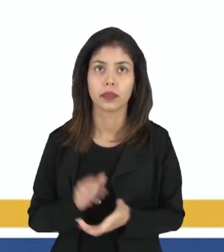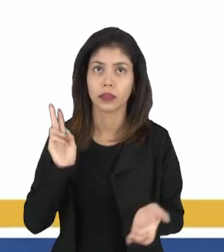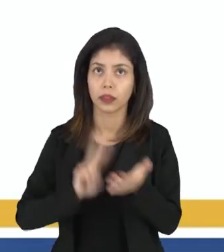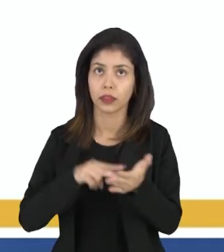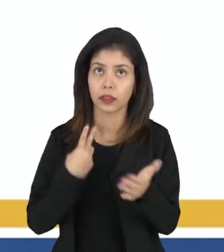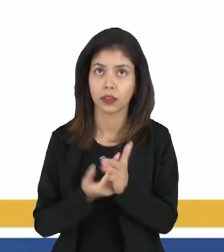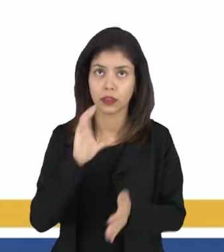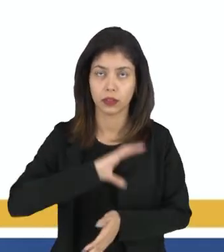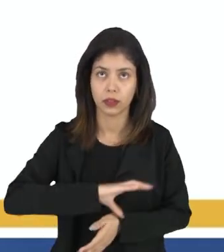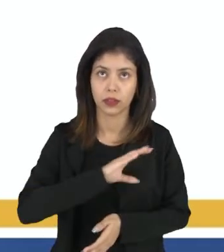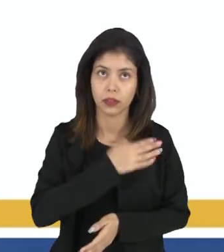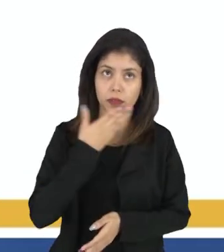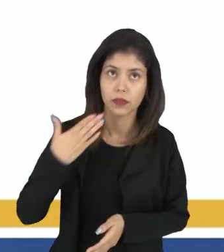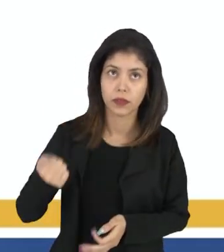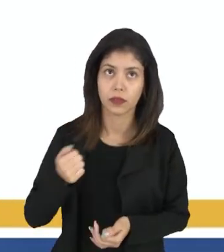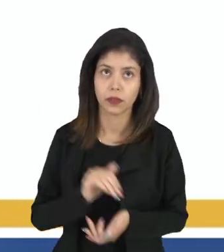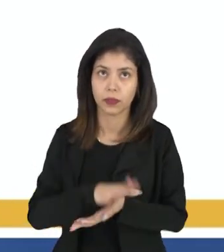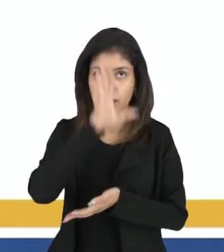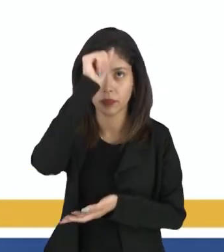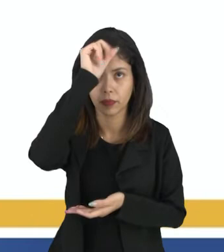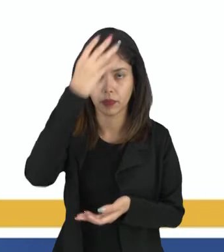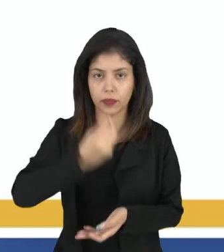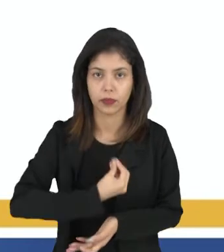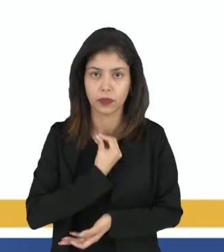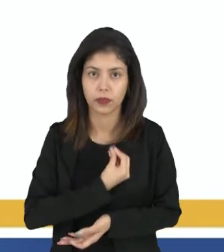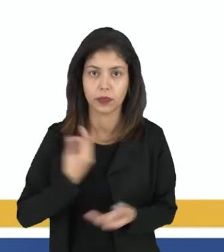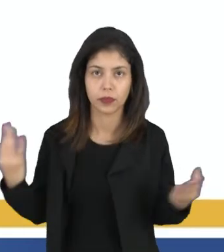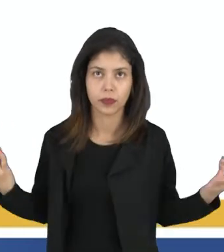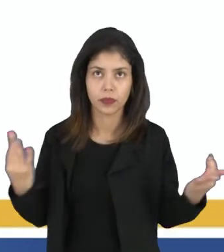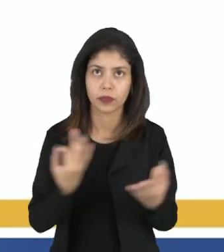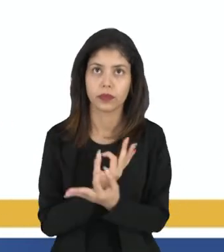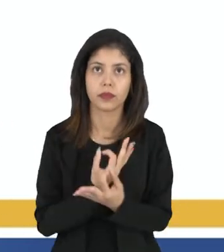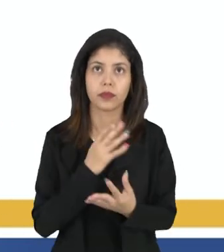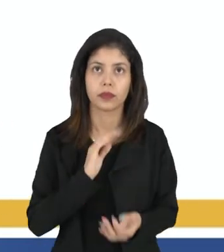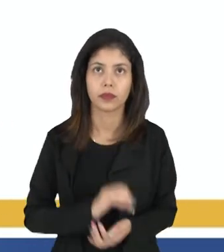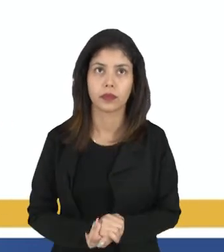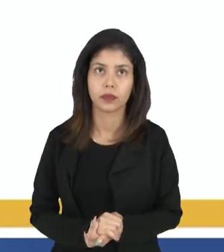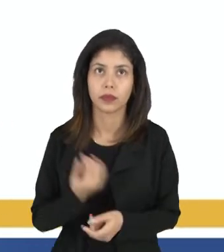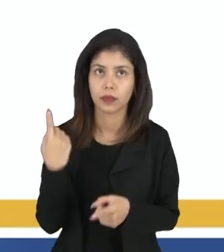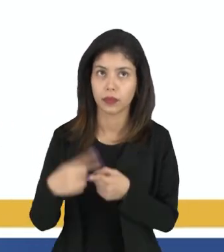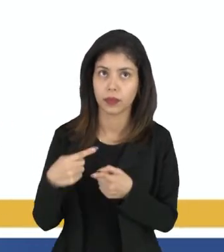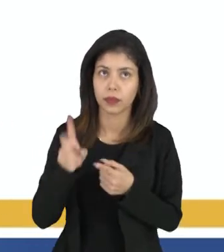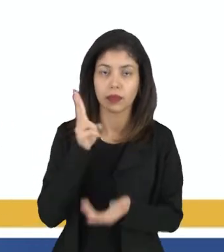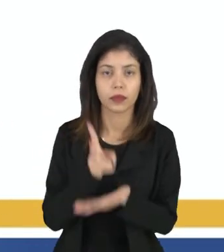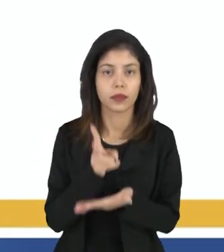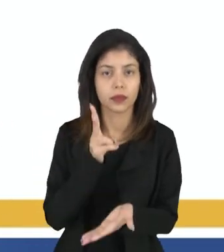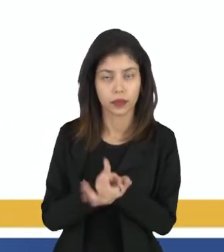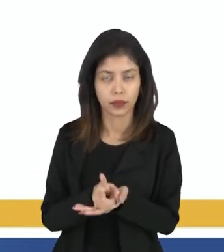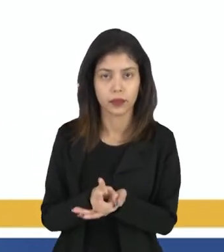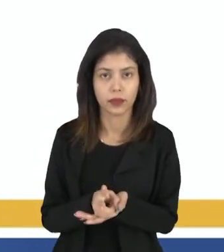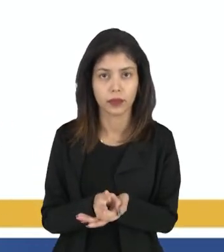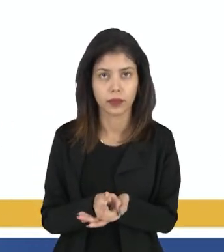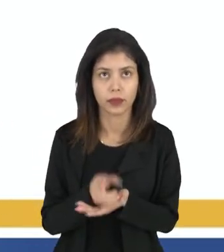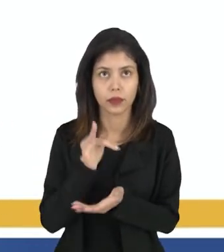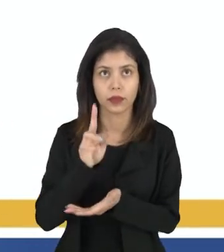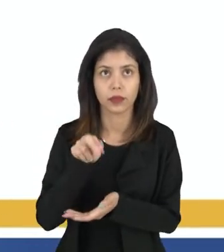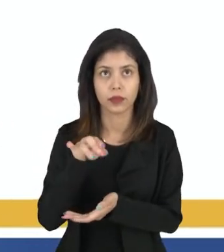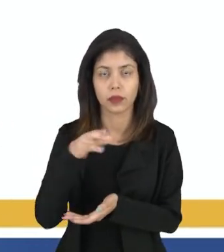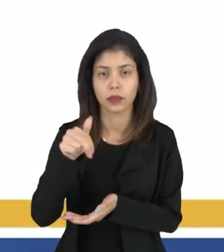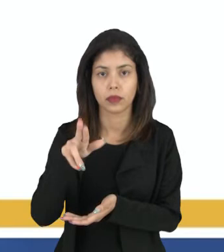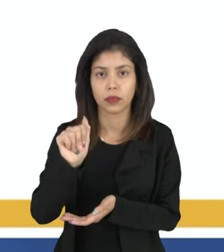Traduções para o português é a melhor forma de compreender o present perfect, pois elas